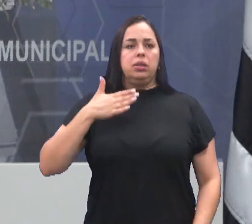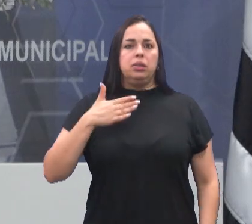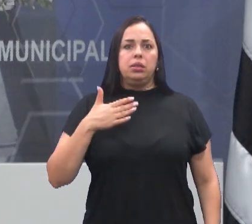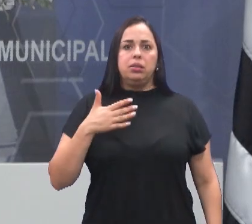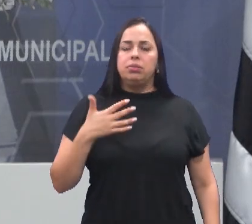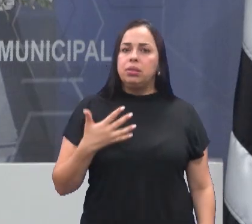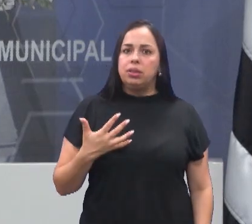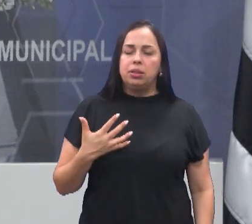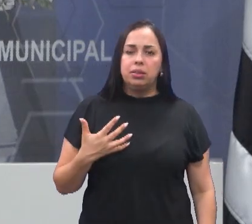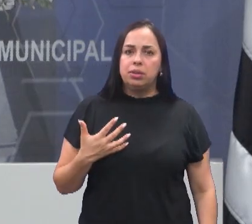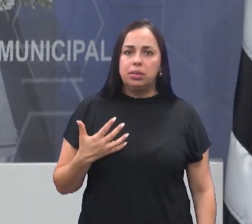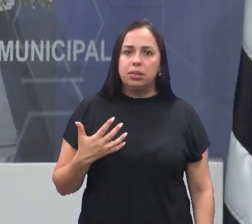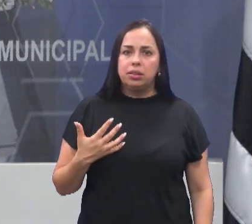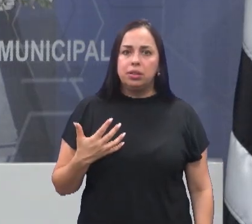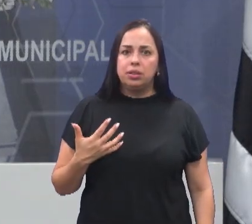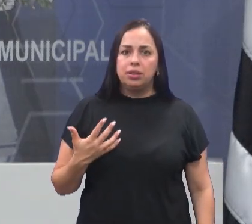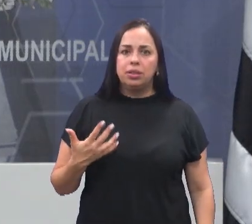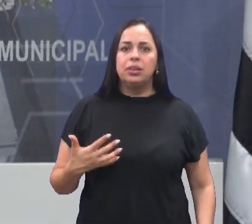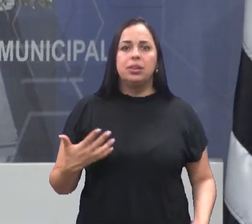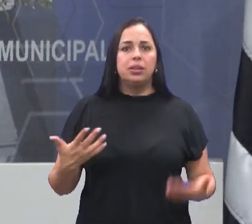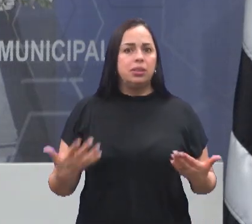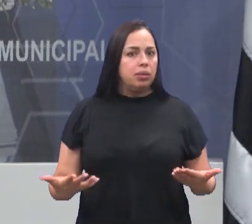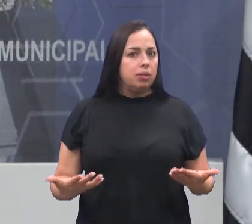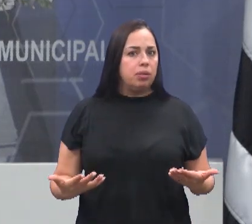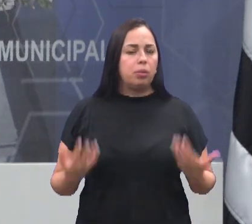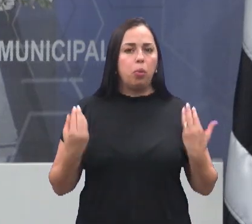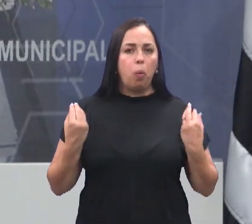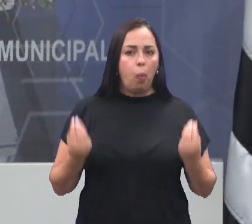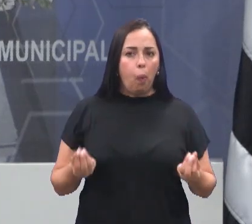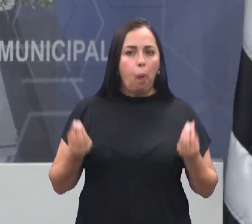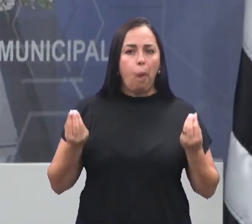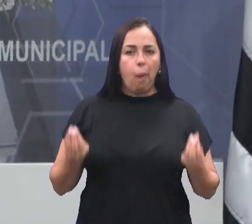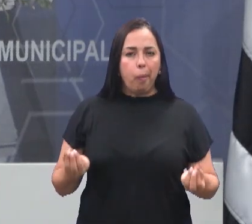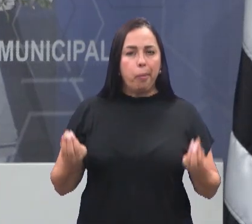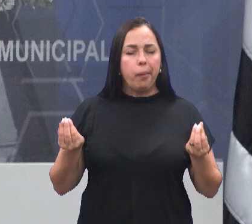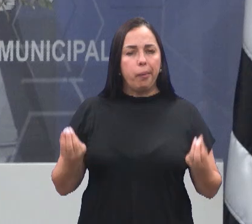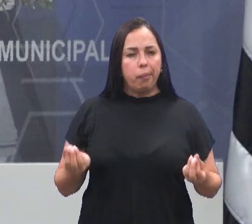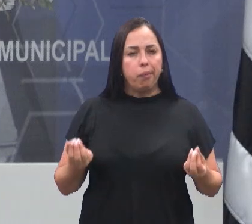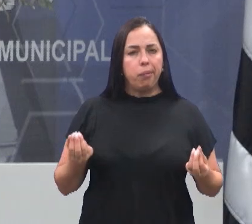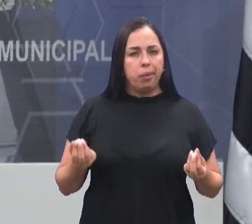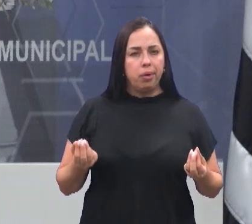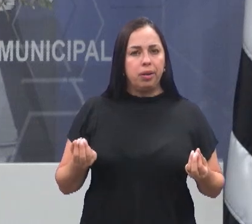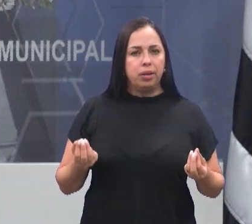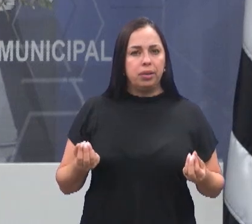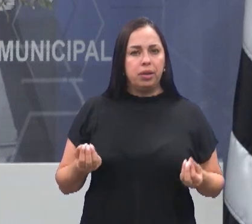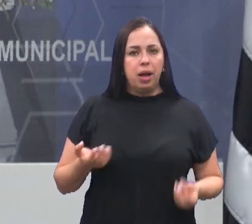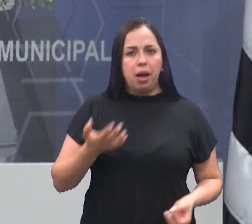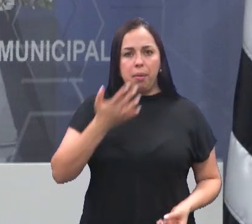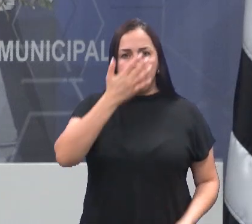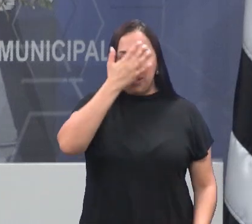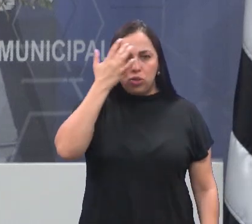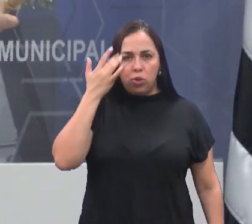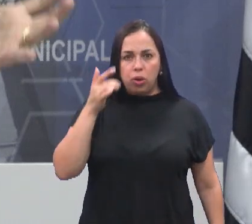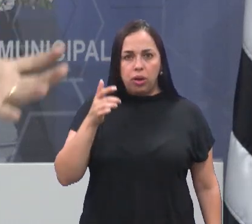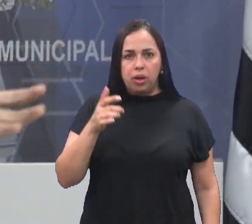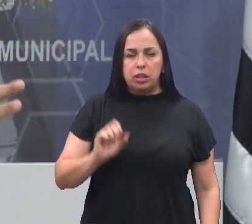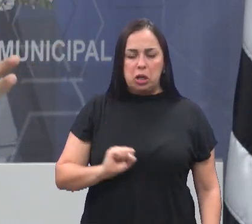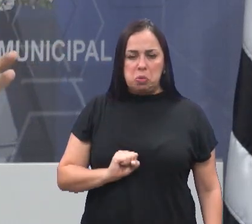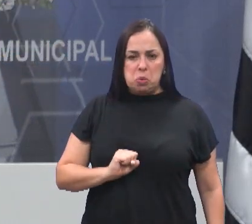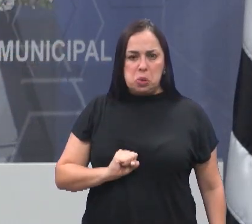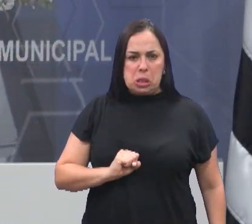teve reação. Quer dizer, olha que situação que a gente chega de uma pessoa que está morrendo de raiva,